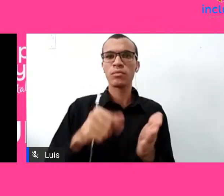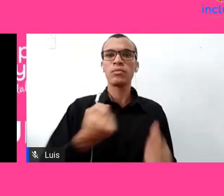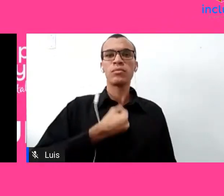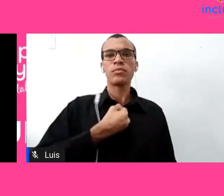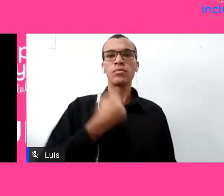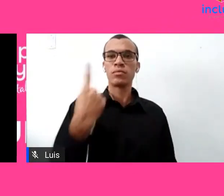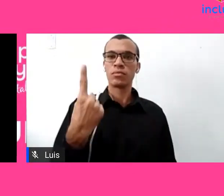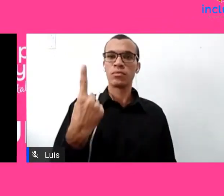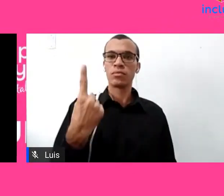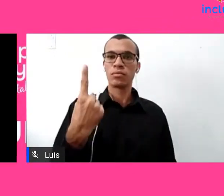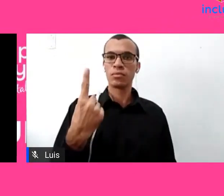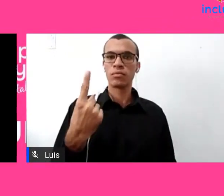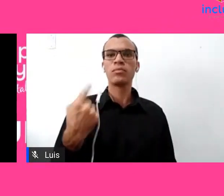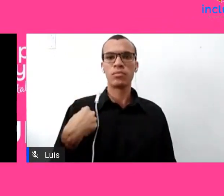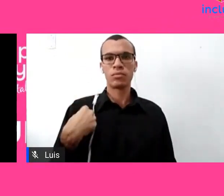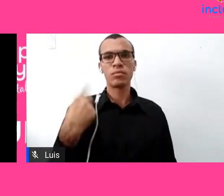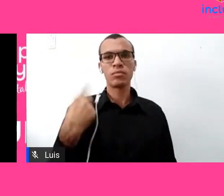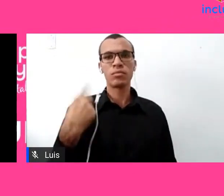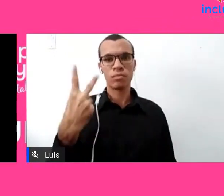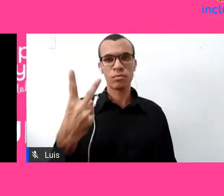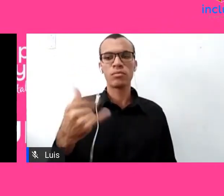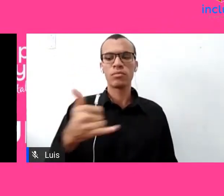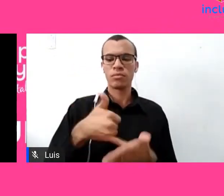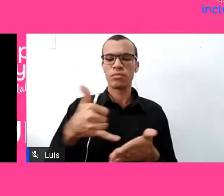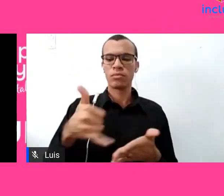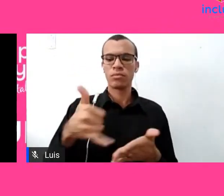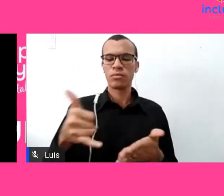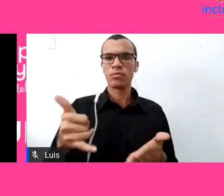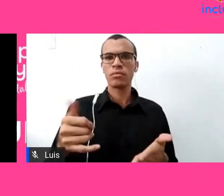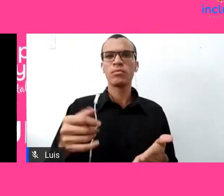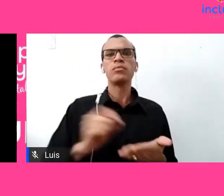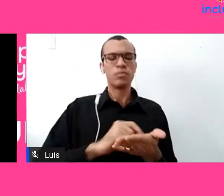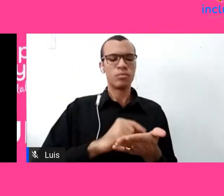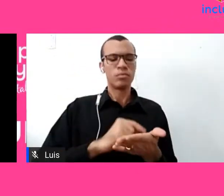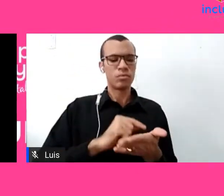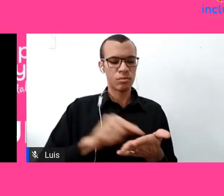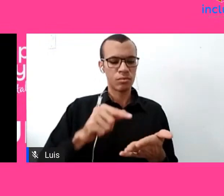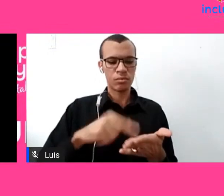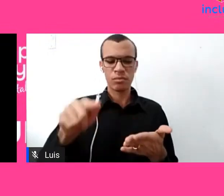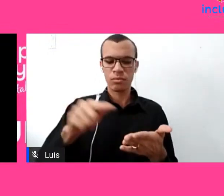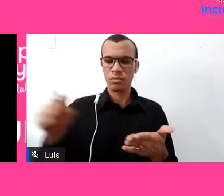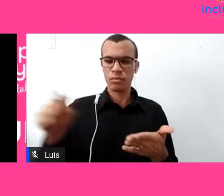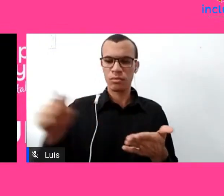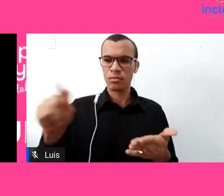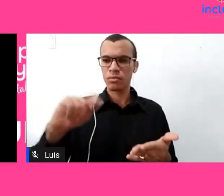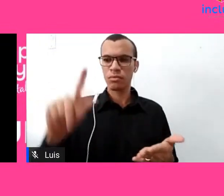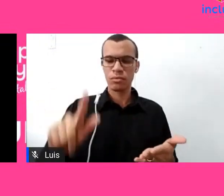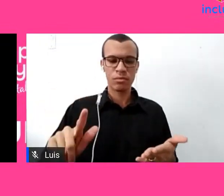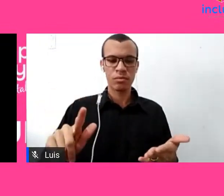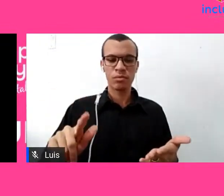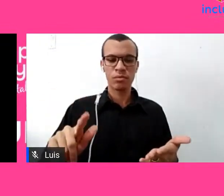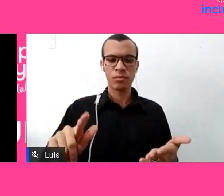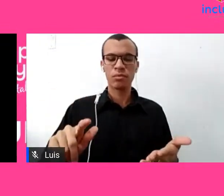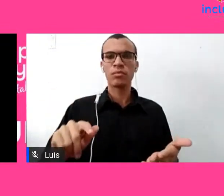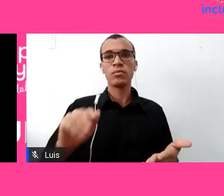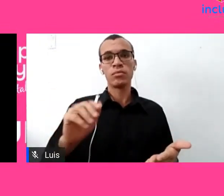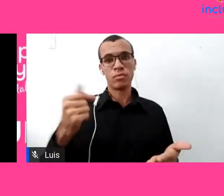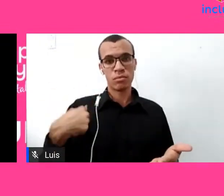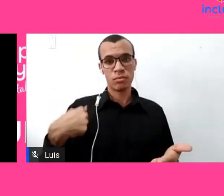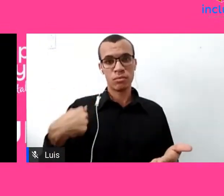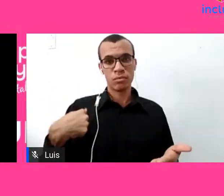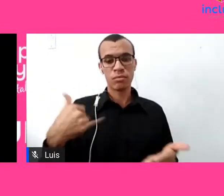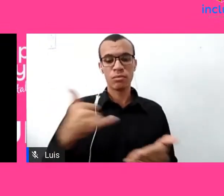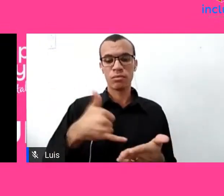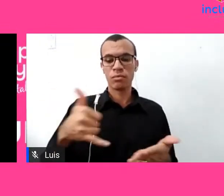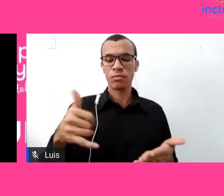duas canetas e eu faço o risco. Traço, traço, traço, eu risco de azul. Se eu vou usar uma caneta